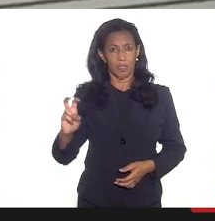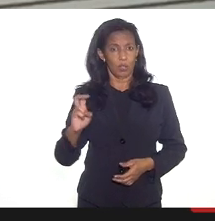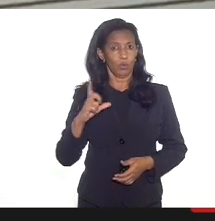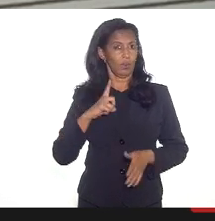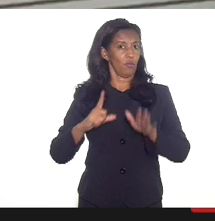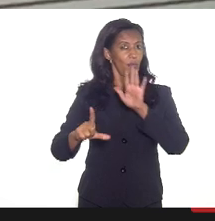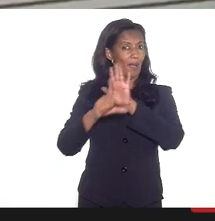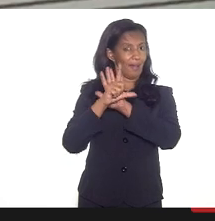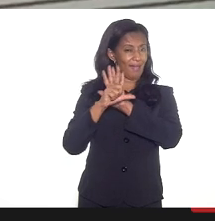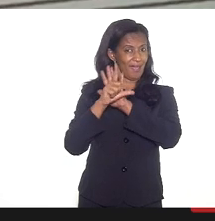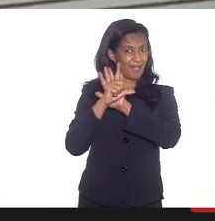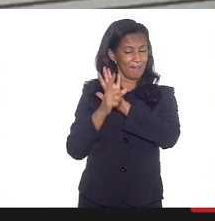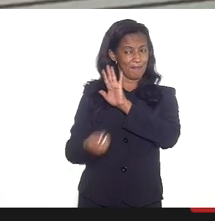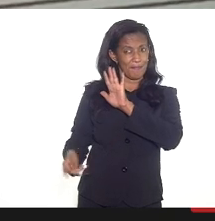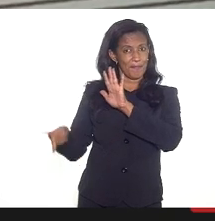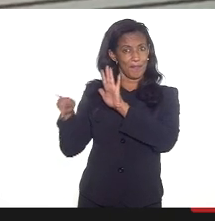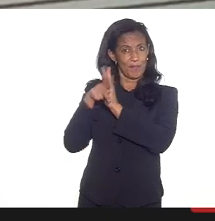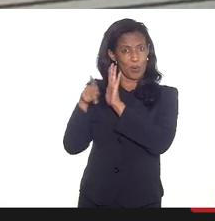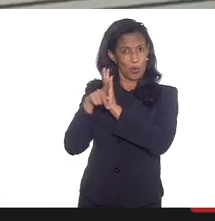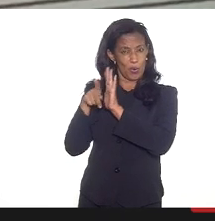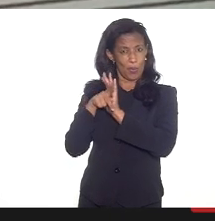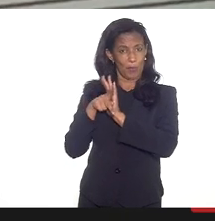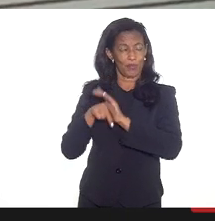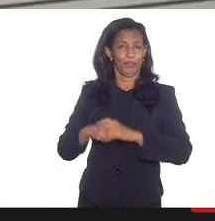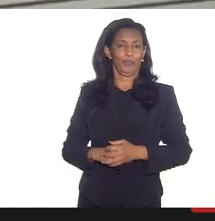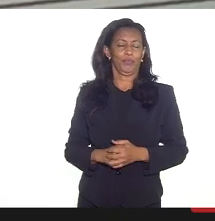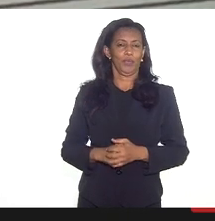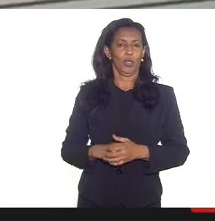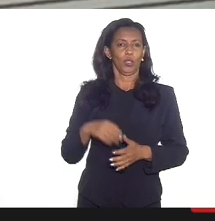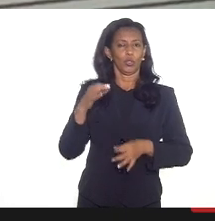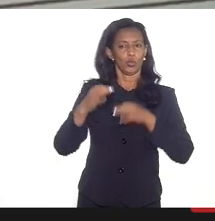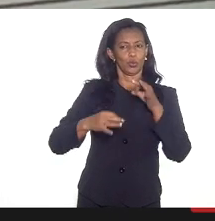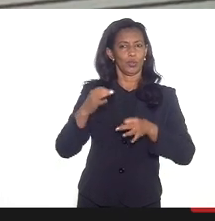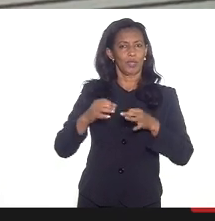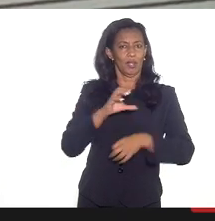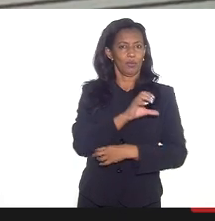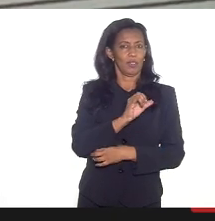tratando dos juizados especiais cíveis e também dos criminais. Isso foi